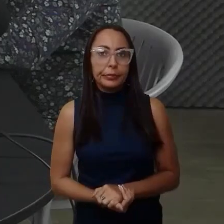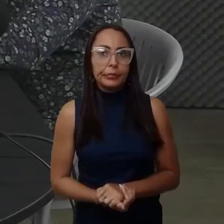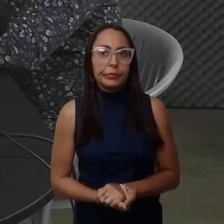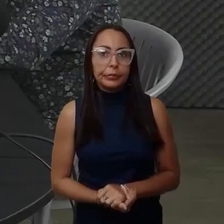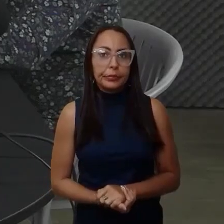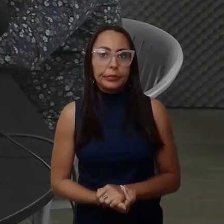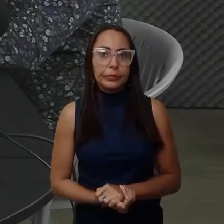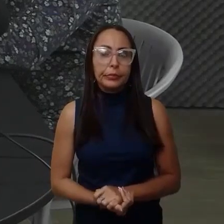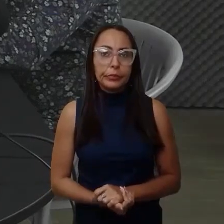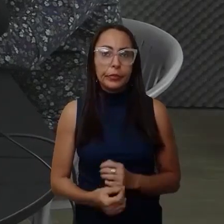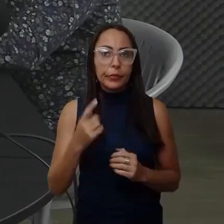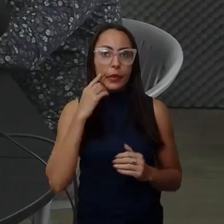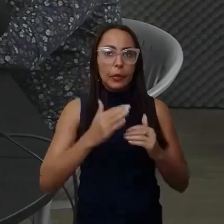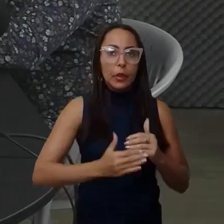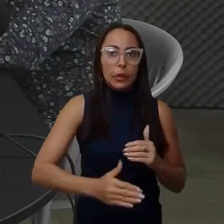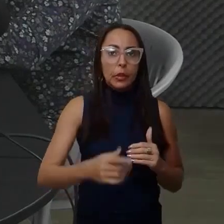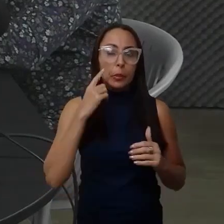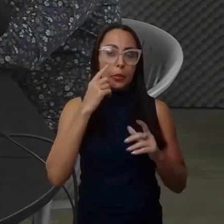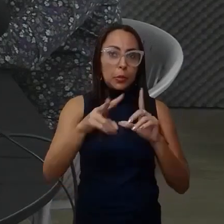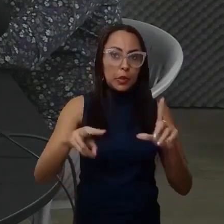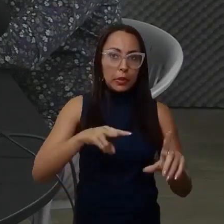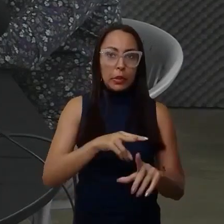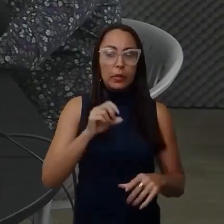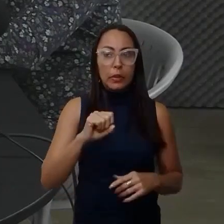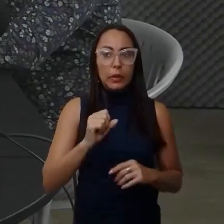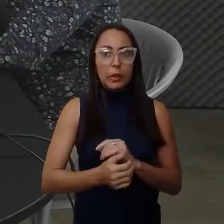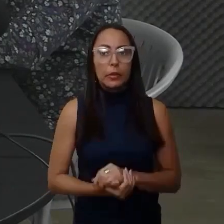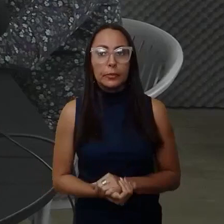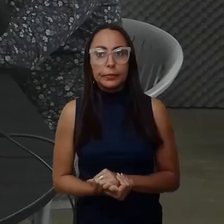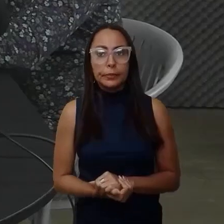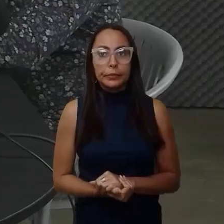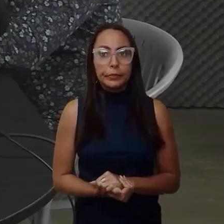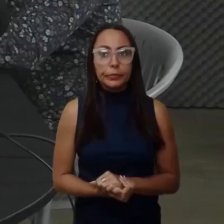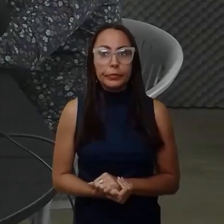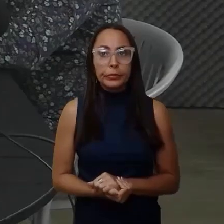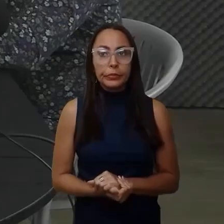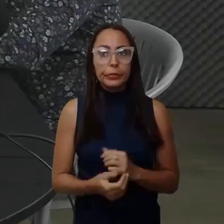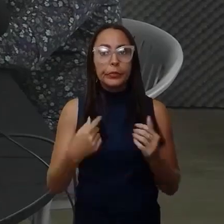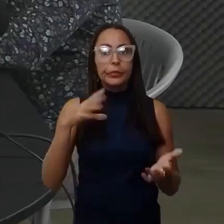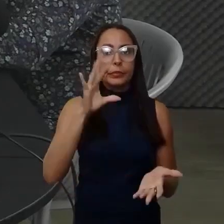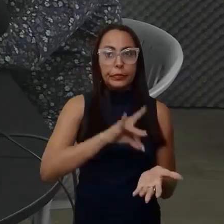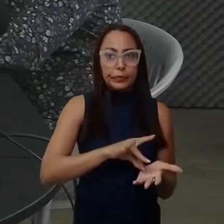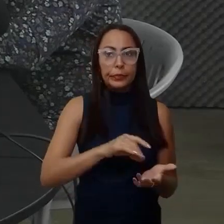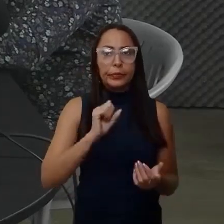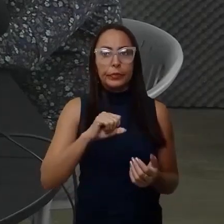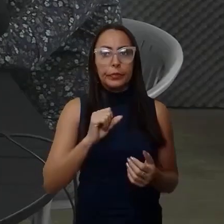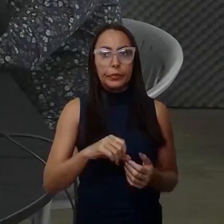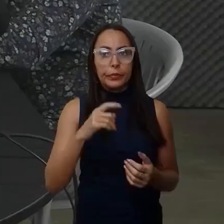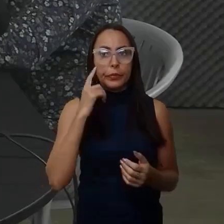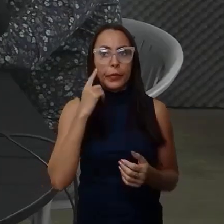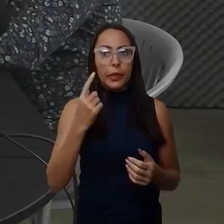estou contando a história a partir do meu olhar, da minha perspectiva. Porque é um recorte da realidade. Né? E aí é sobre o prisma de